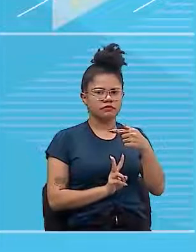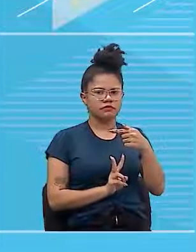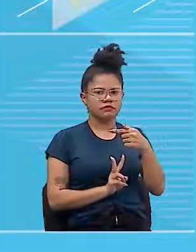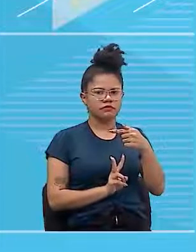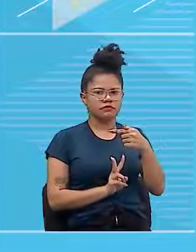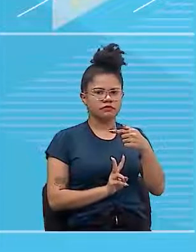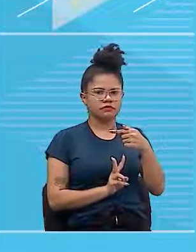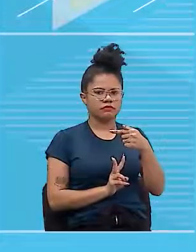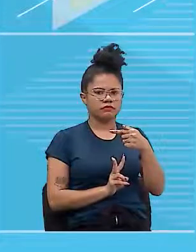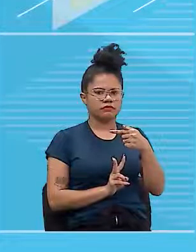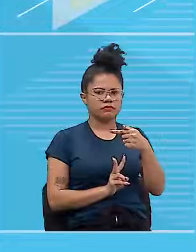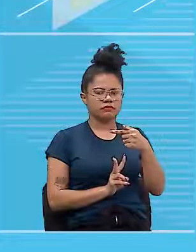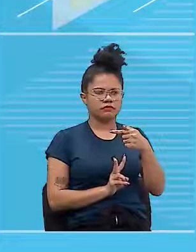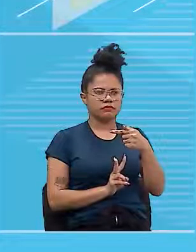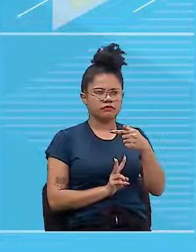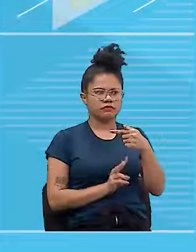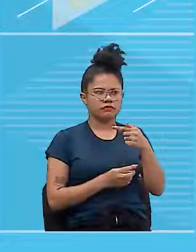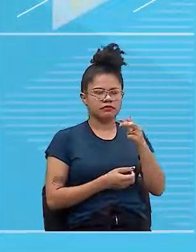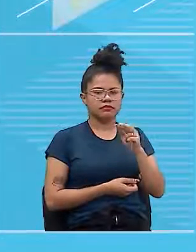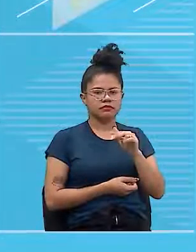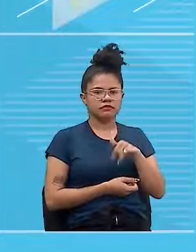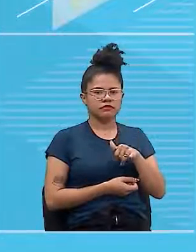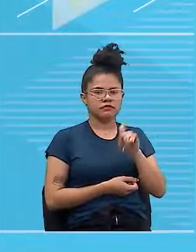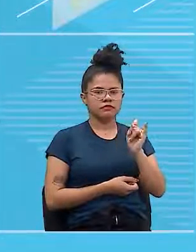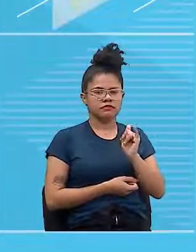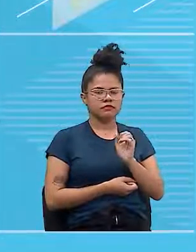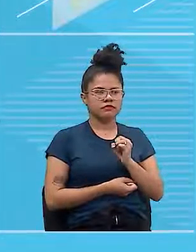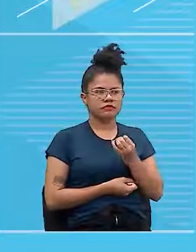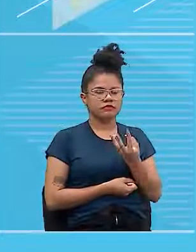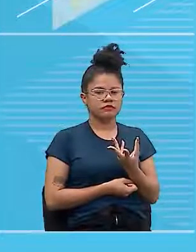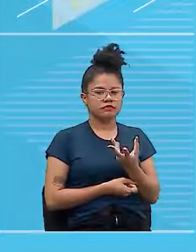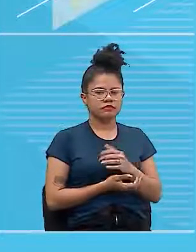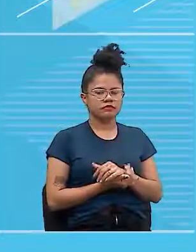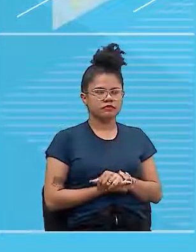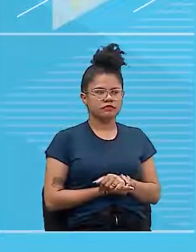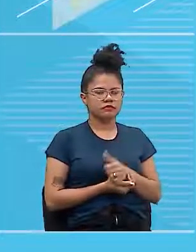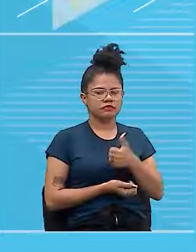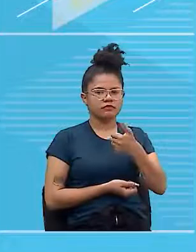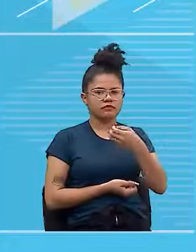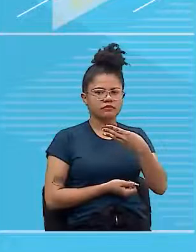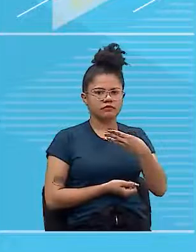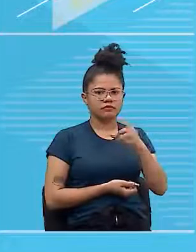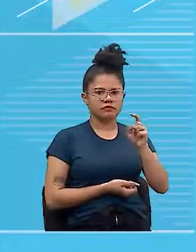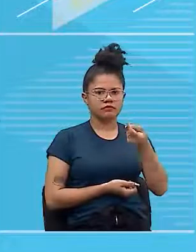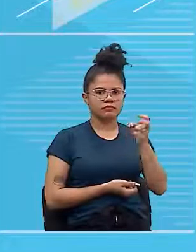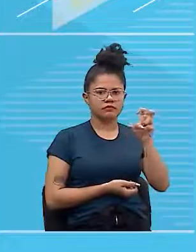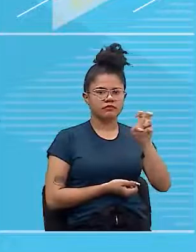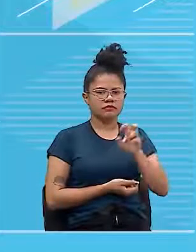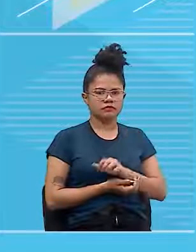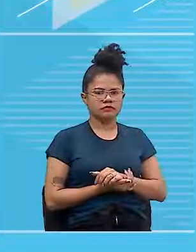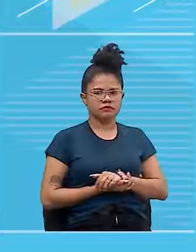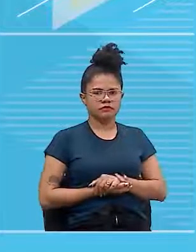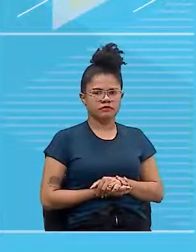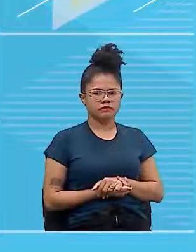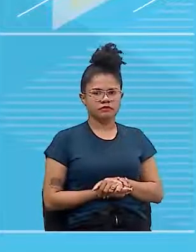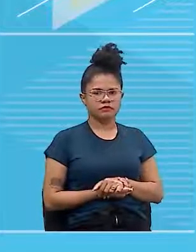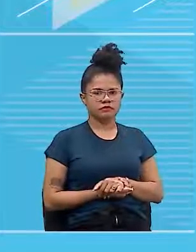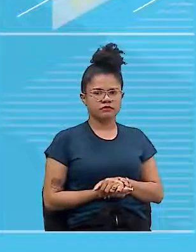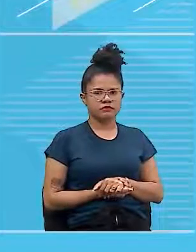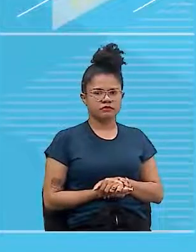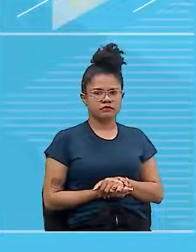e y = e 13,5 gramas de lipídios